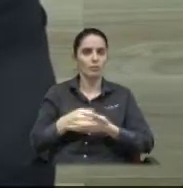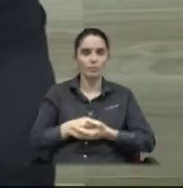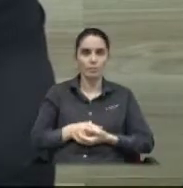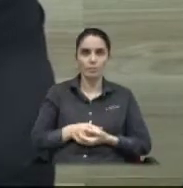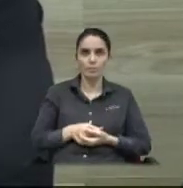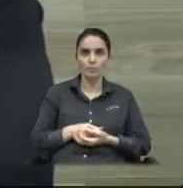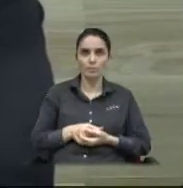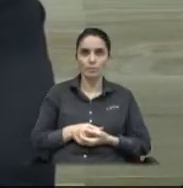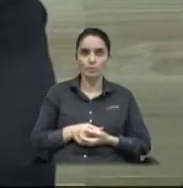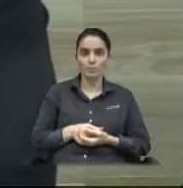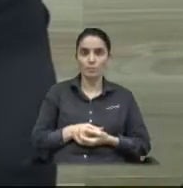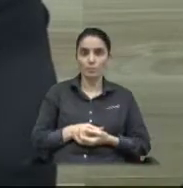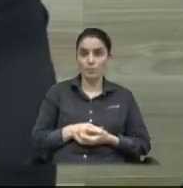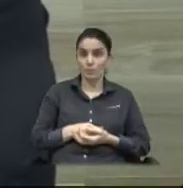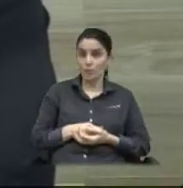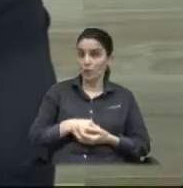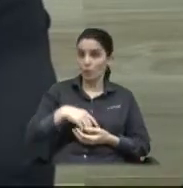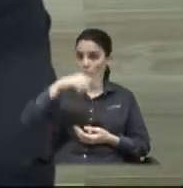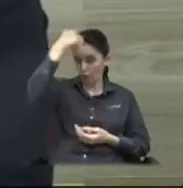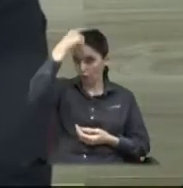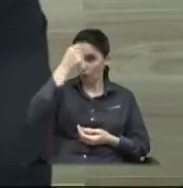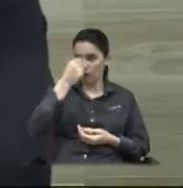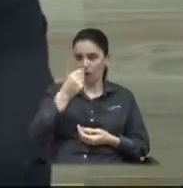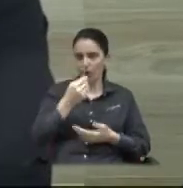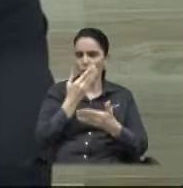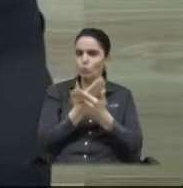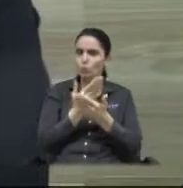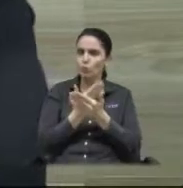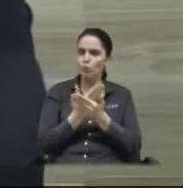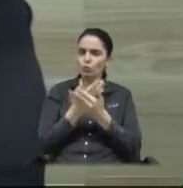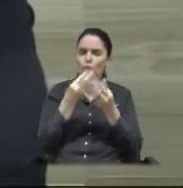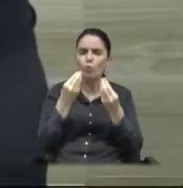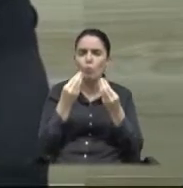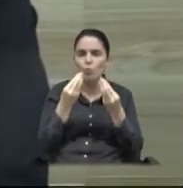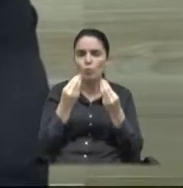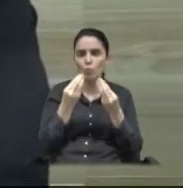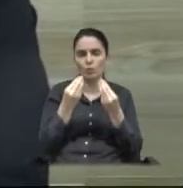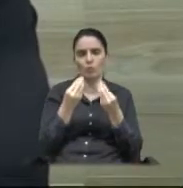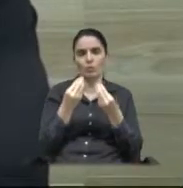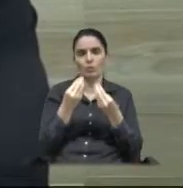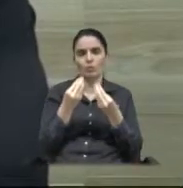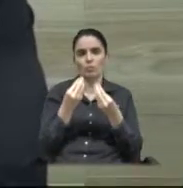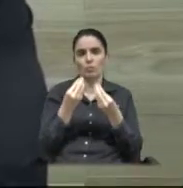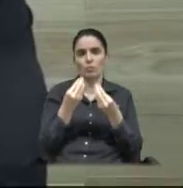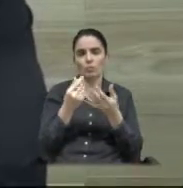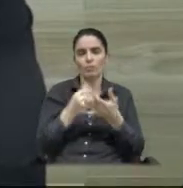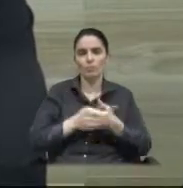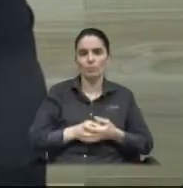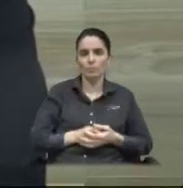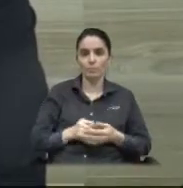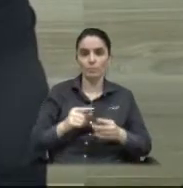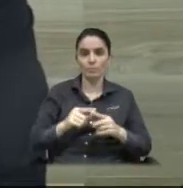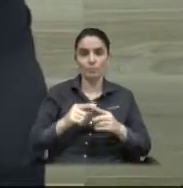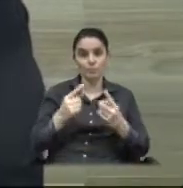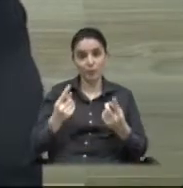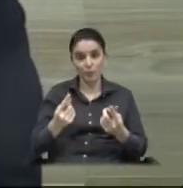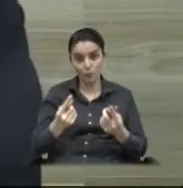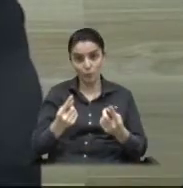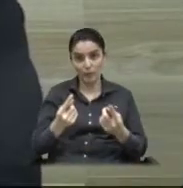Eu precisei estudar muitos anos para poder fornecer essa informação. Mas quando se trata de